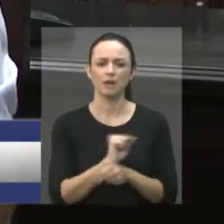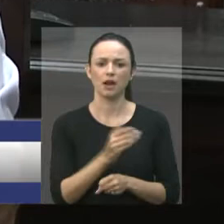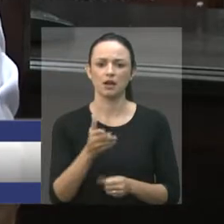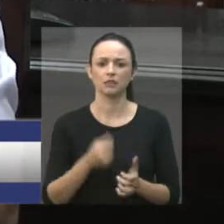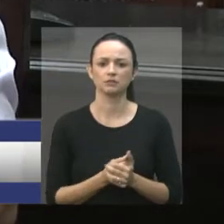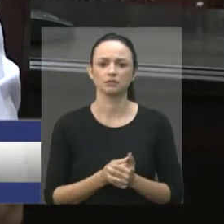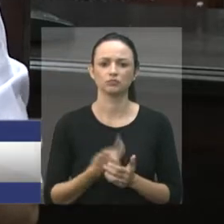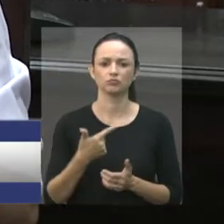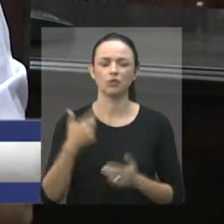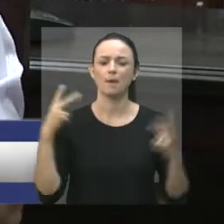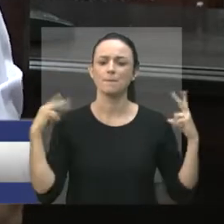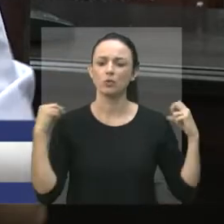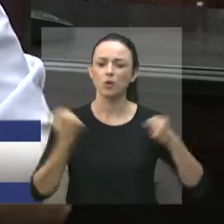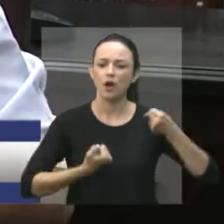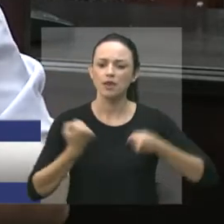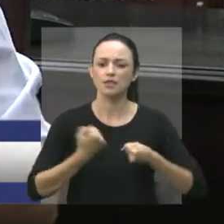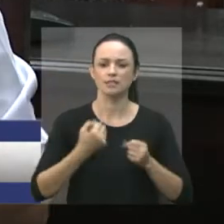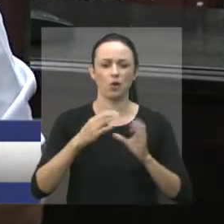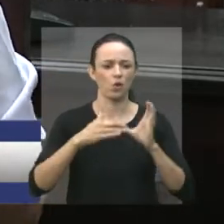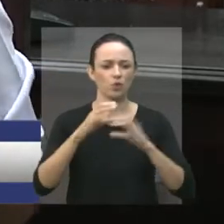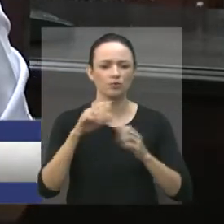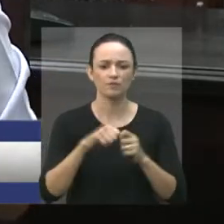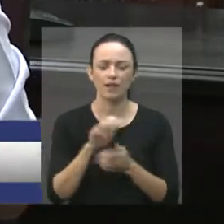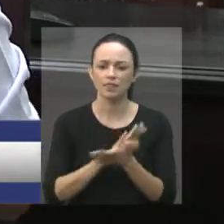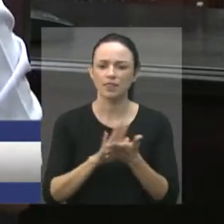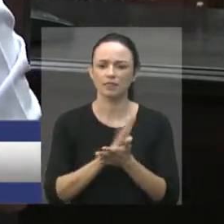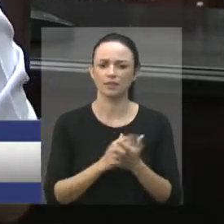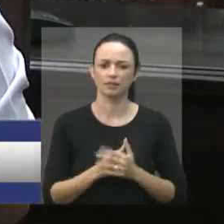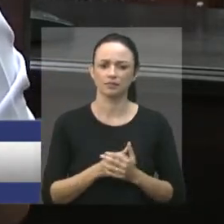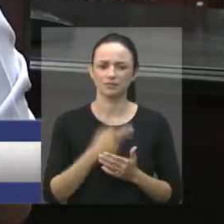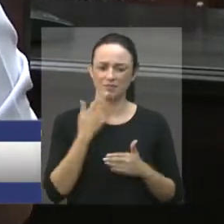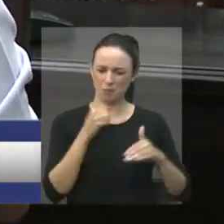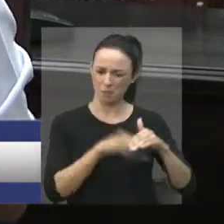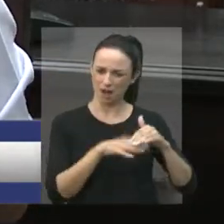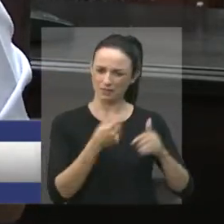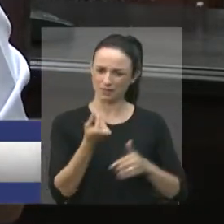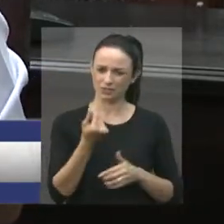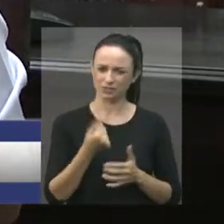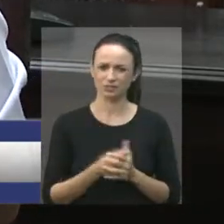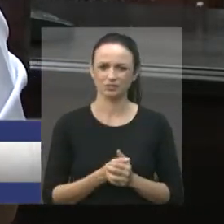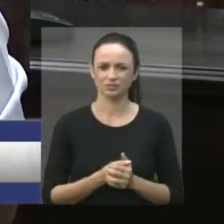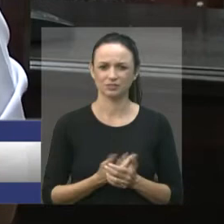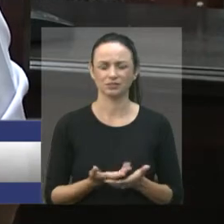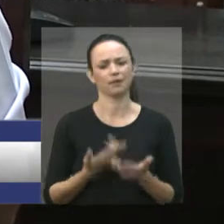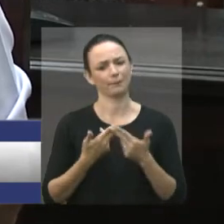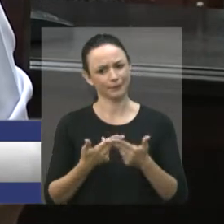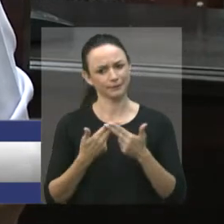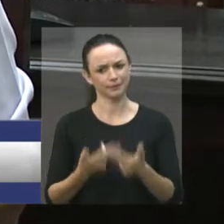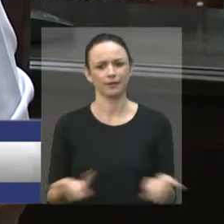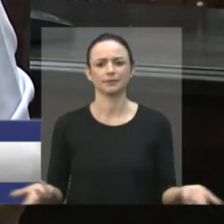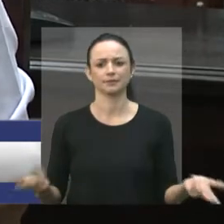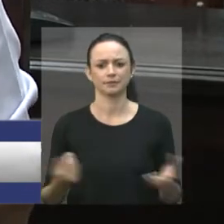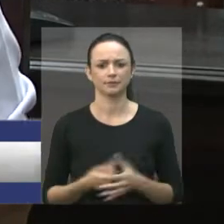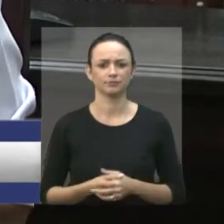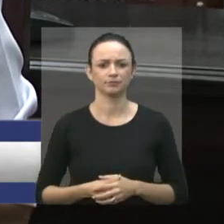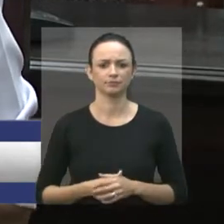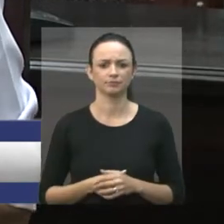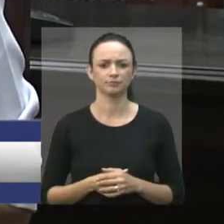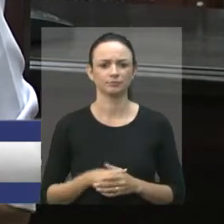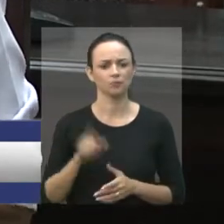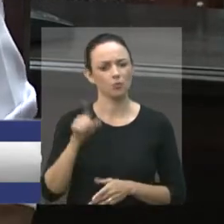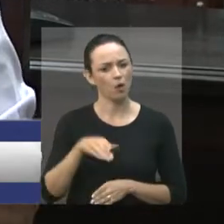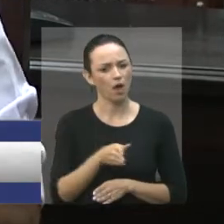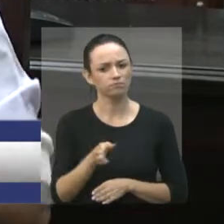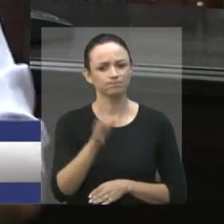tem motorista, não abre concurso, não fazem nada, e está dizendo que está guardando dinheiro. Tenha santa paciência. Não é por aí,